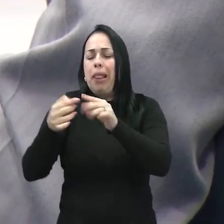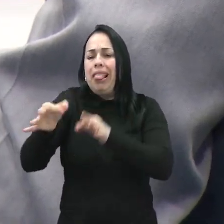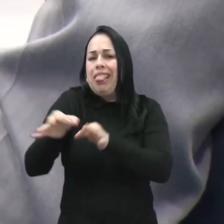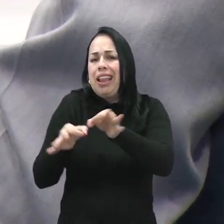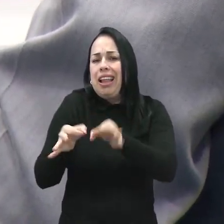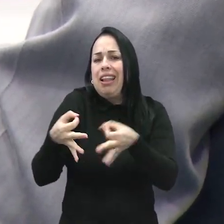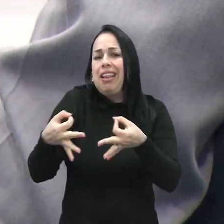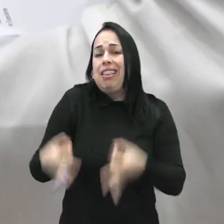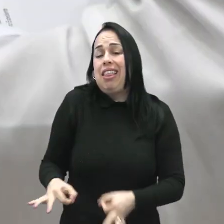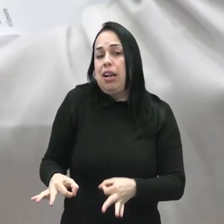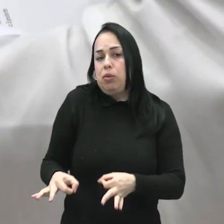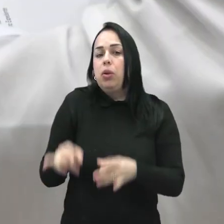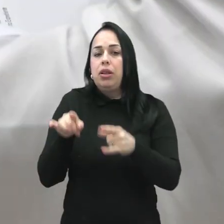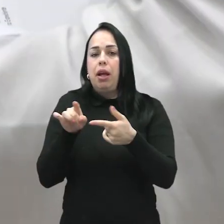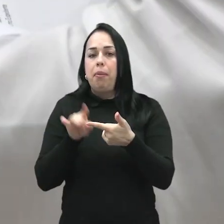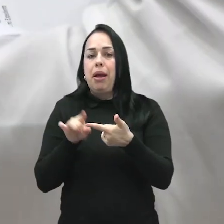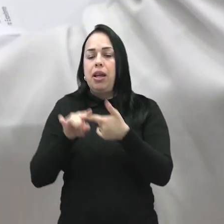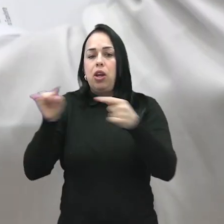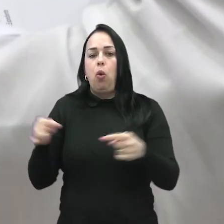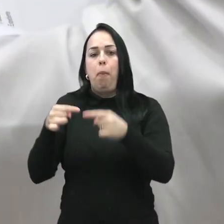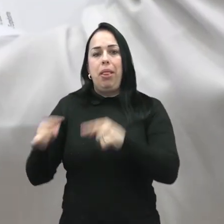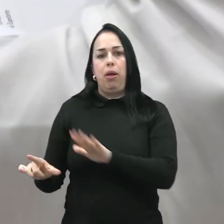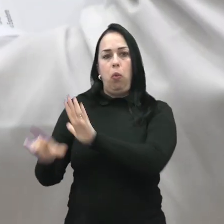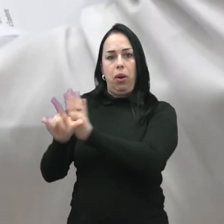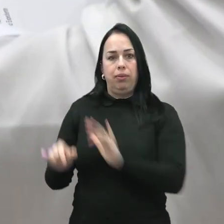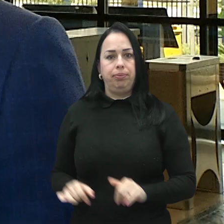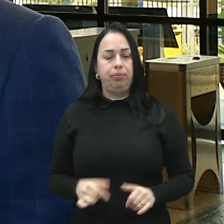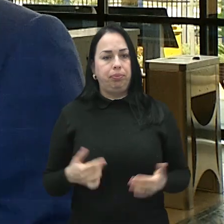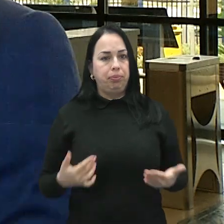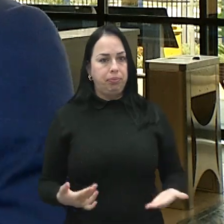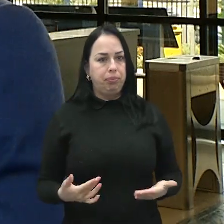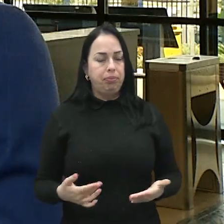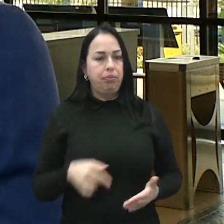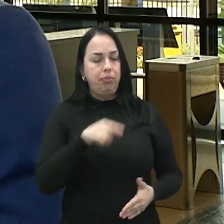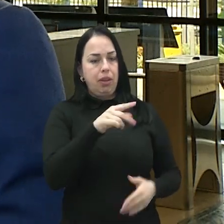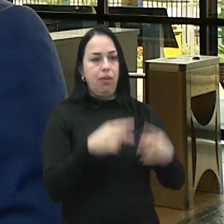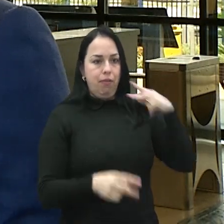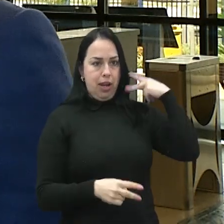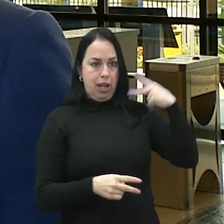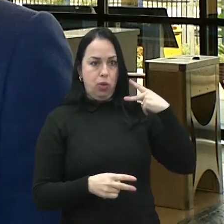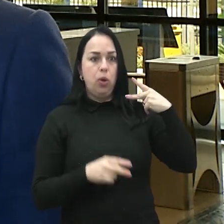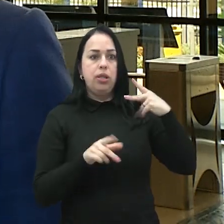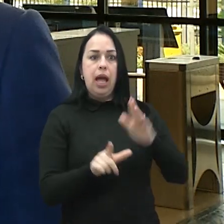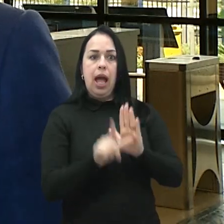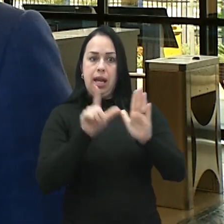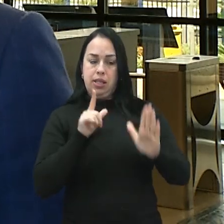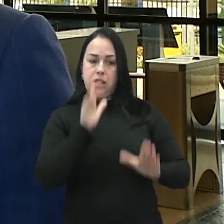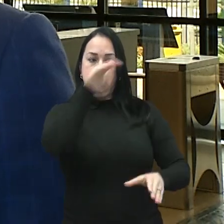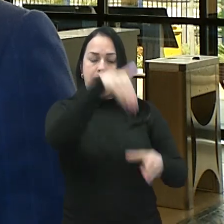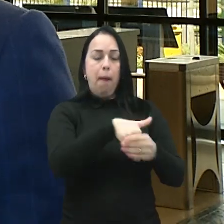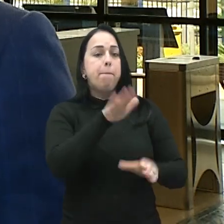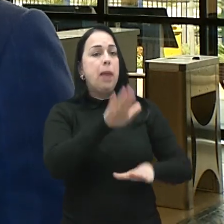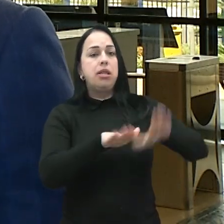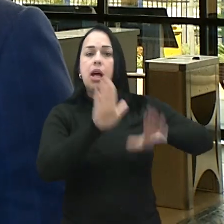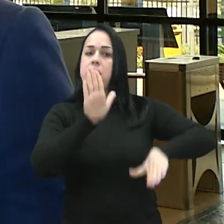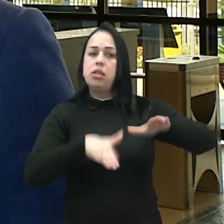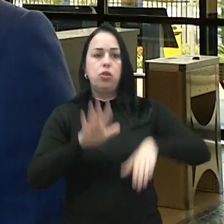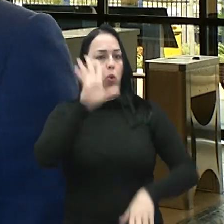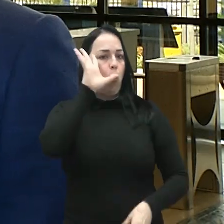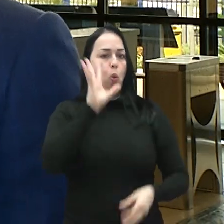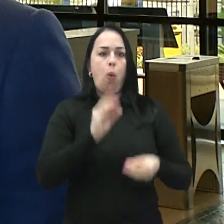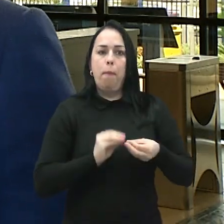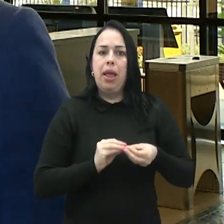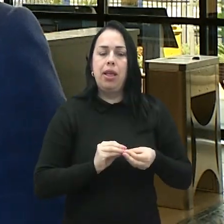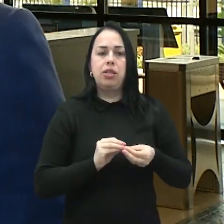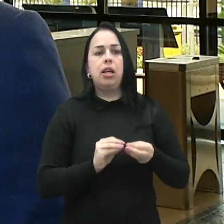bem formulada, correta e dentro da lei. O parlamentar, muito embora eleito, muitas das vezes não tem o conhecimento técnico